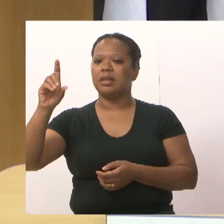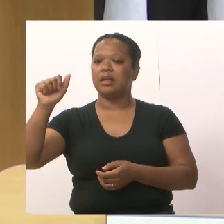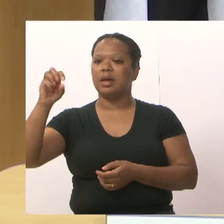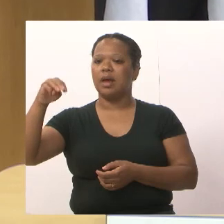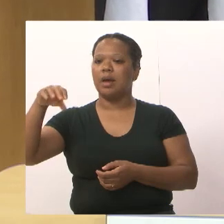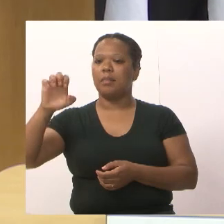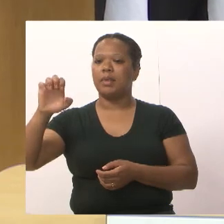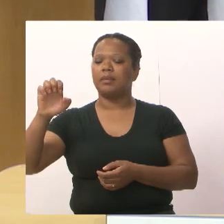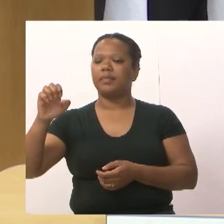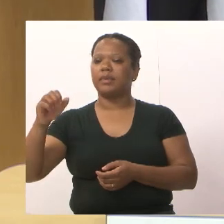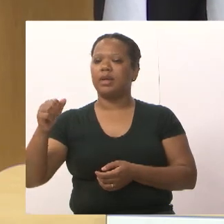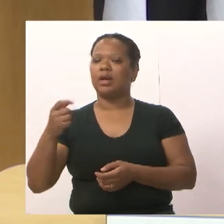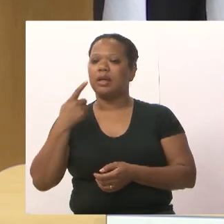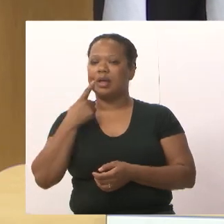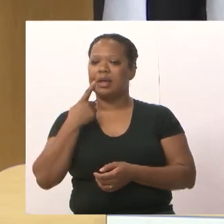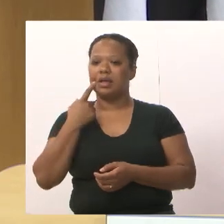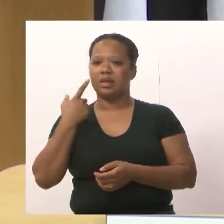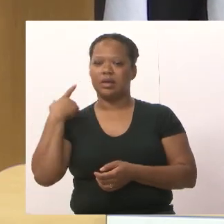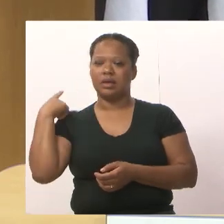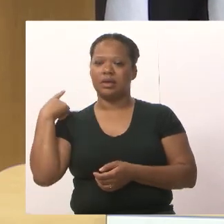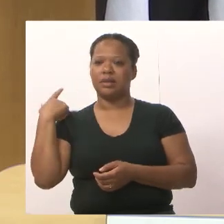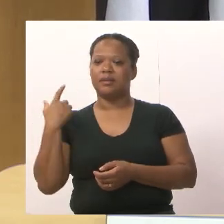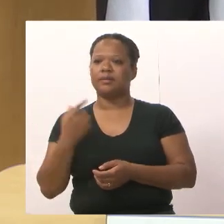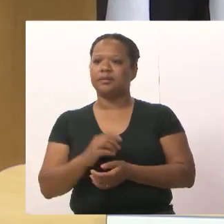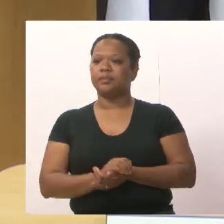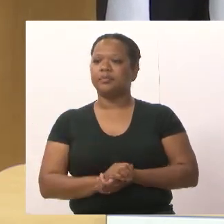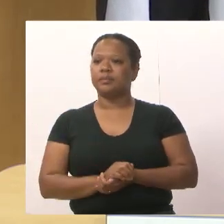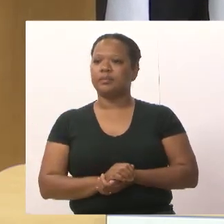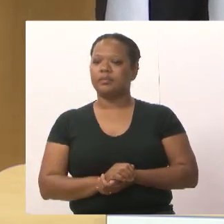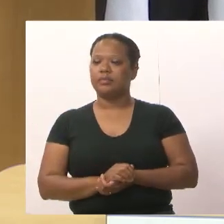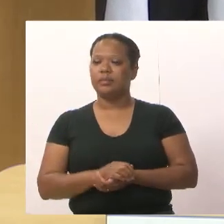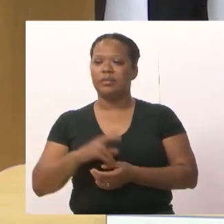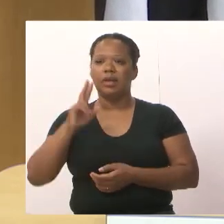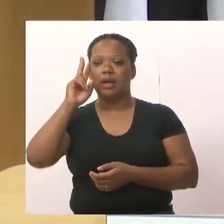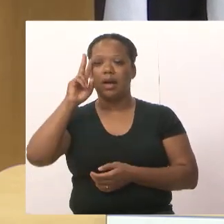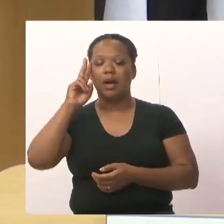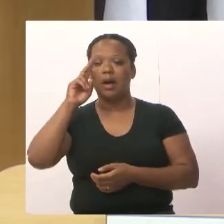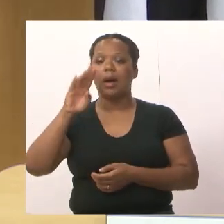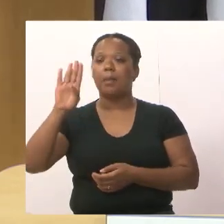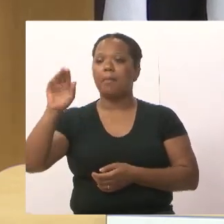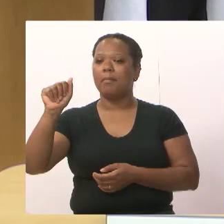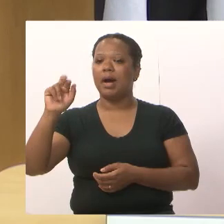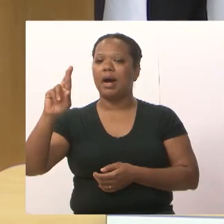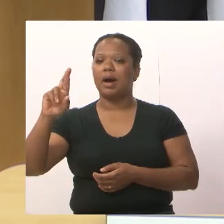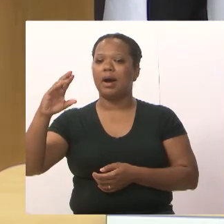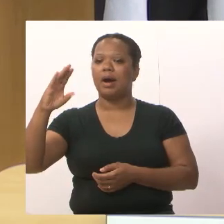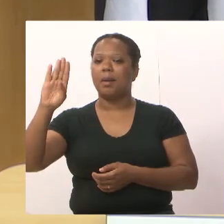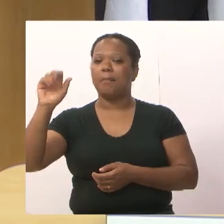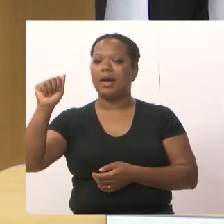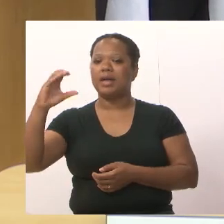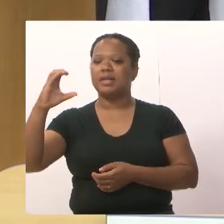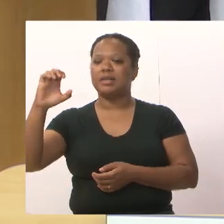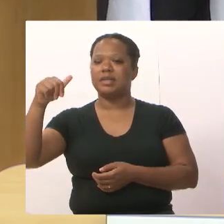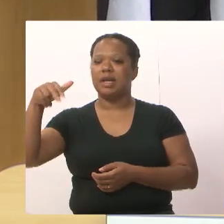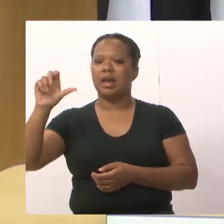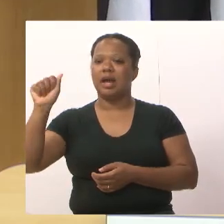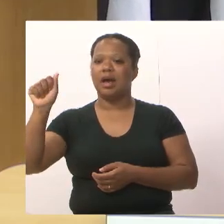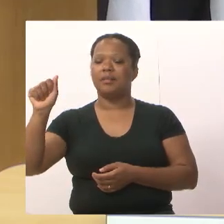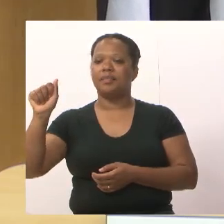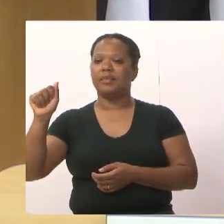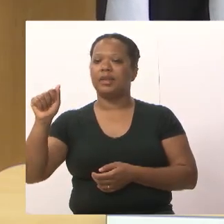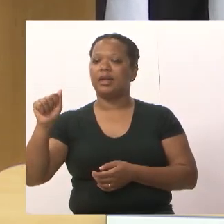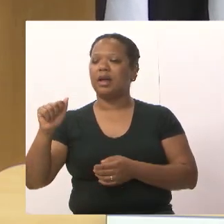tá? Vamos pegar o caso de Barbacena, colônia, hospital,